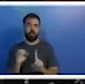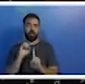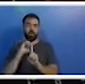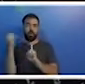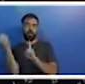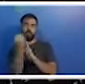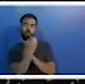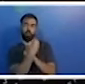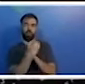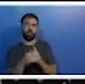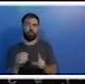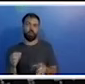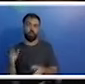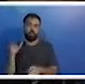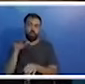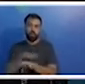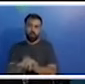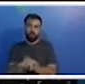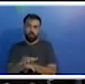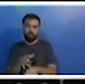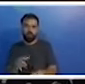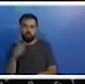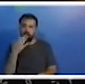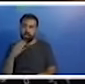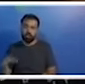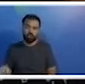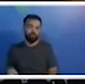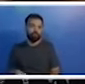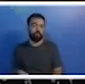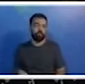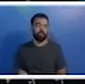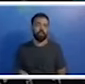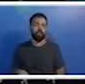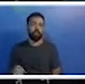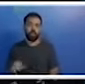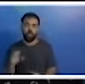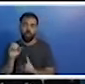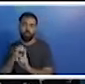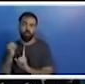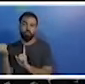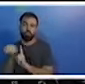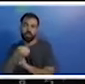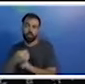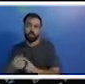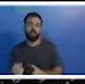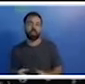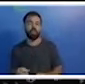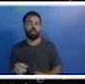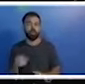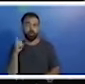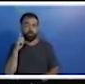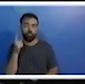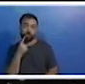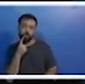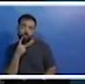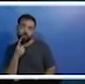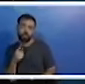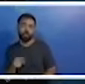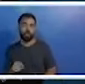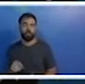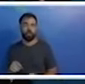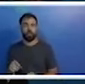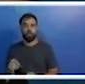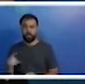ao ensino da língua brasileira de sinais pode haver uma comunidade surda próxima você lembre-se o importante